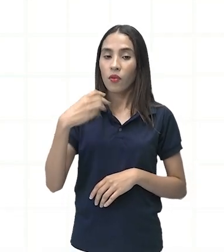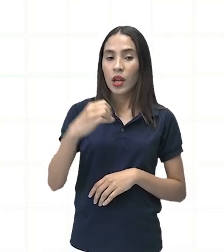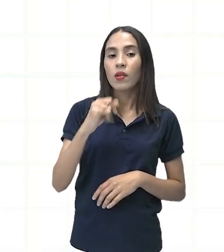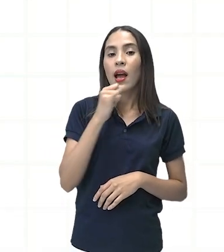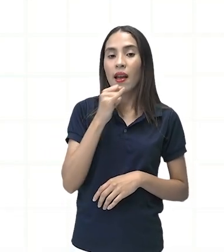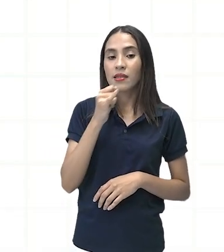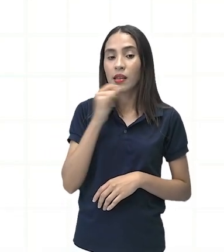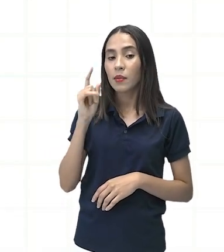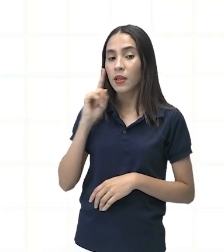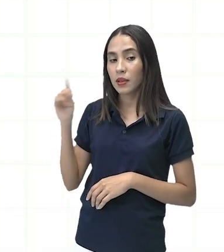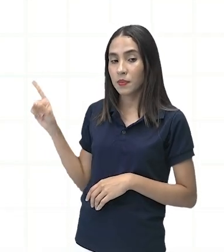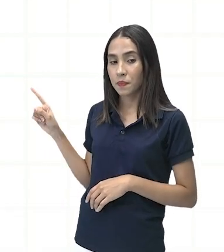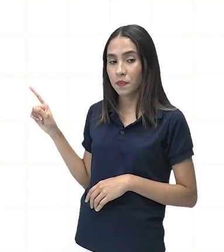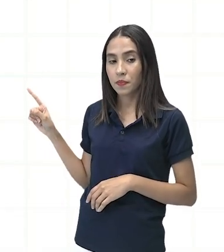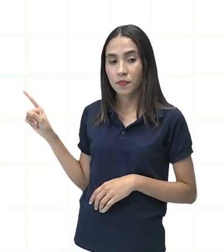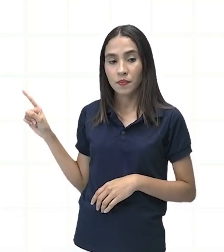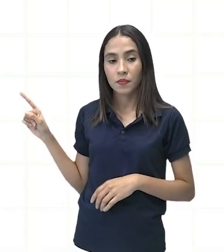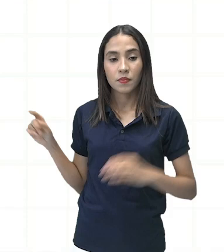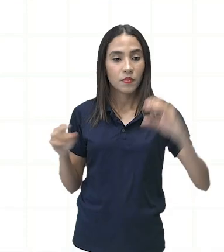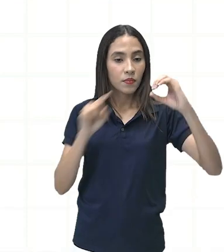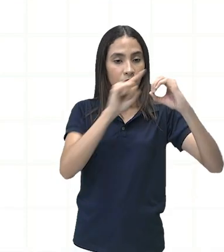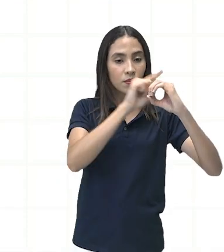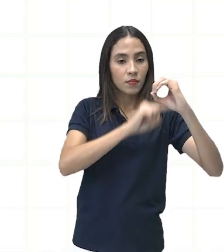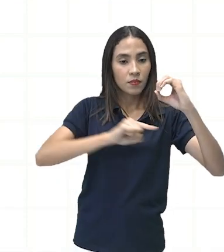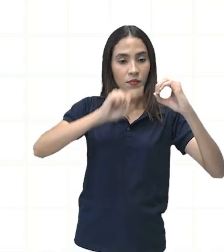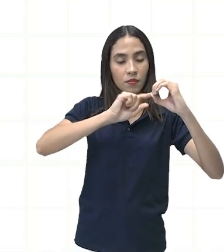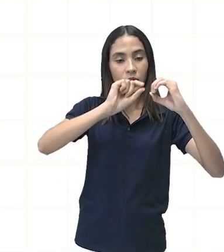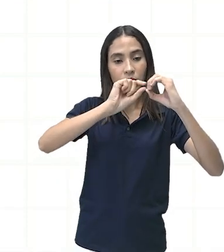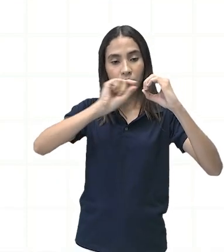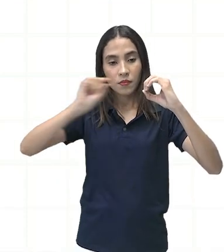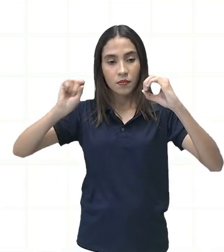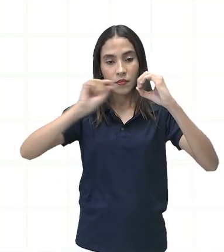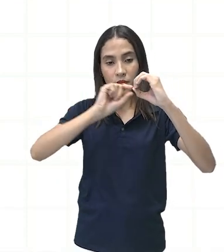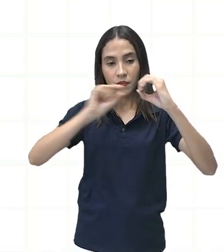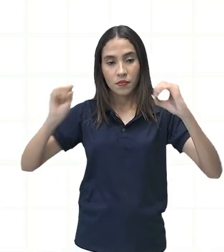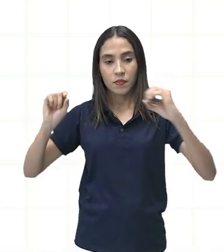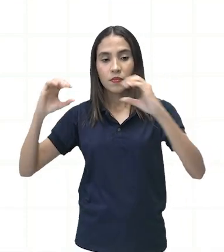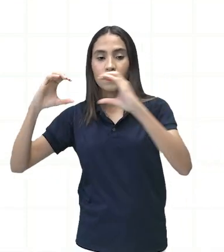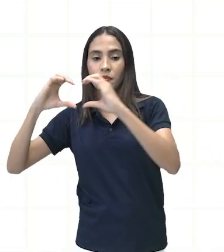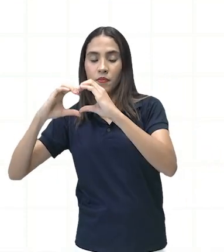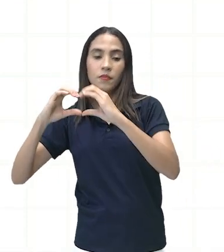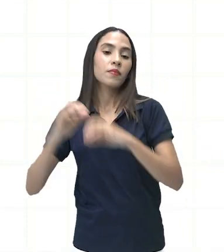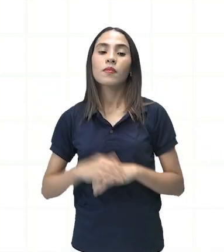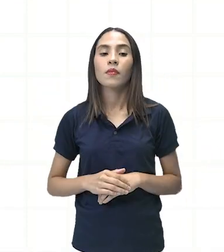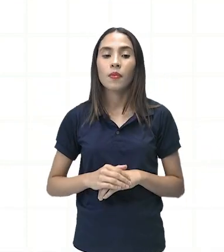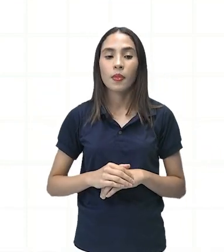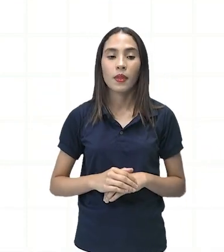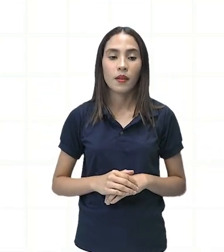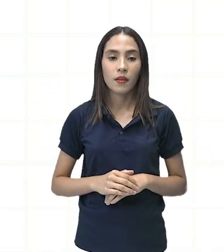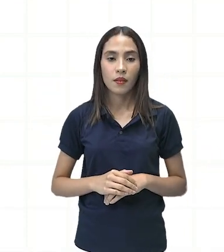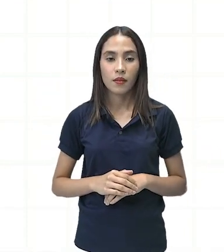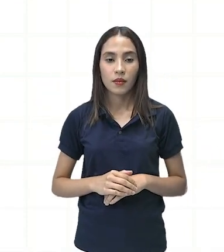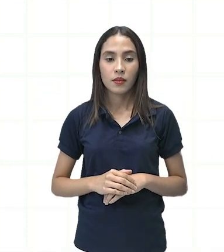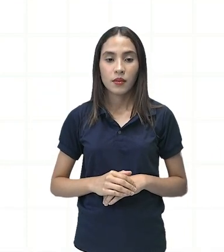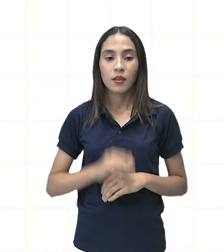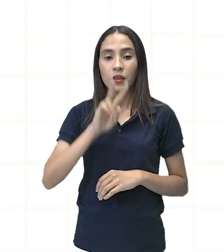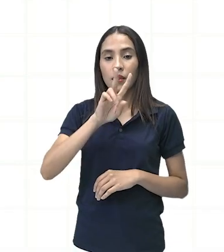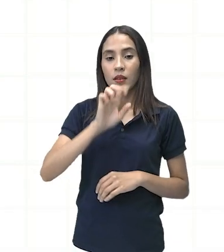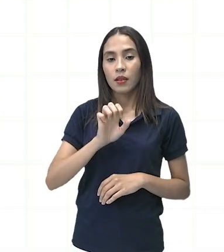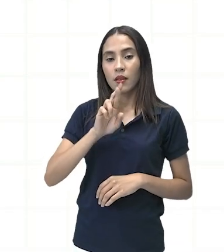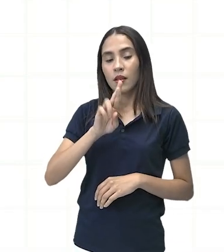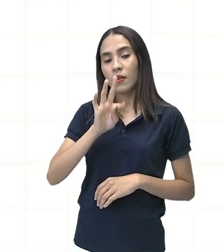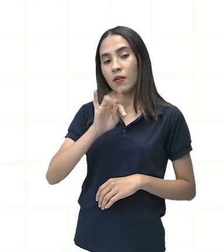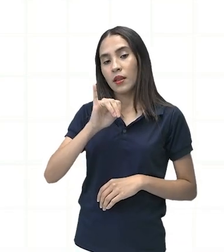ó, nesse último, nós temos uma representação dessa geração chamada de filhos, que é a linha, ó,